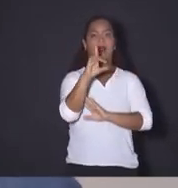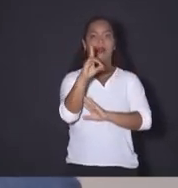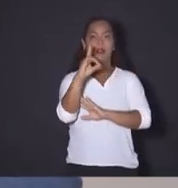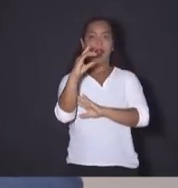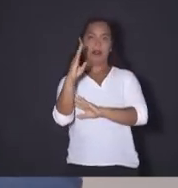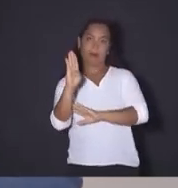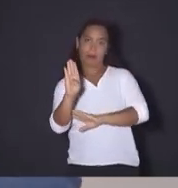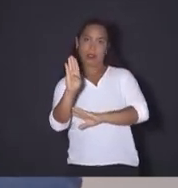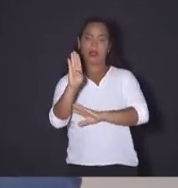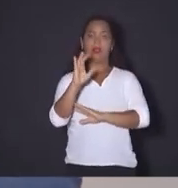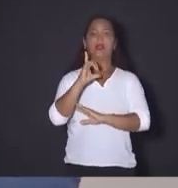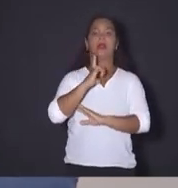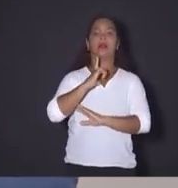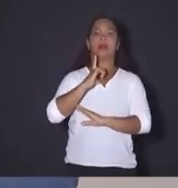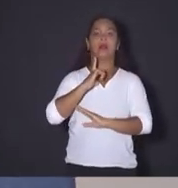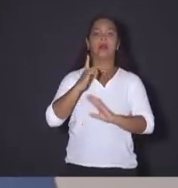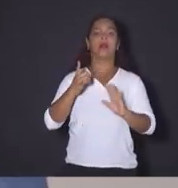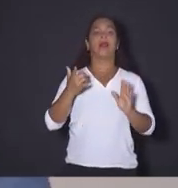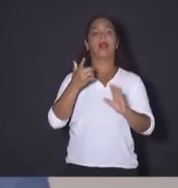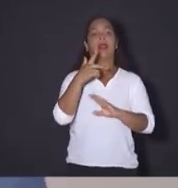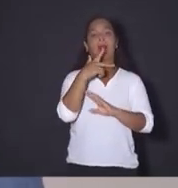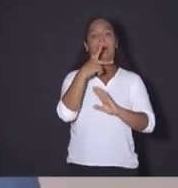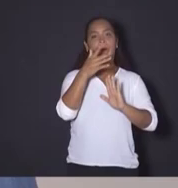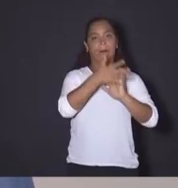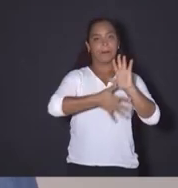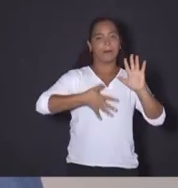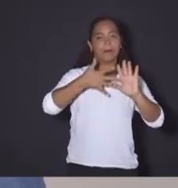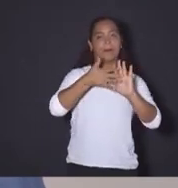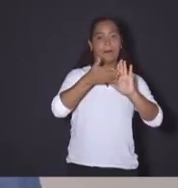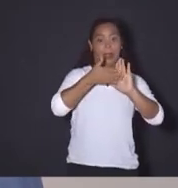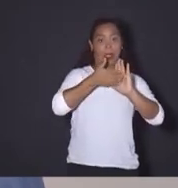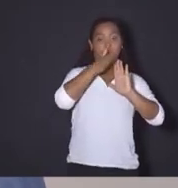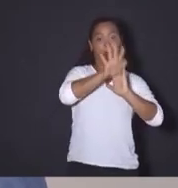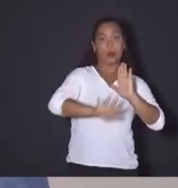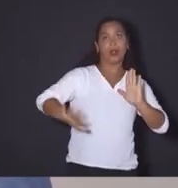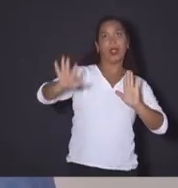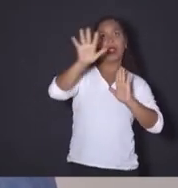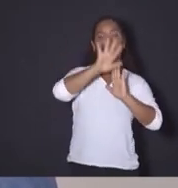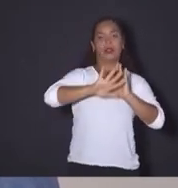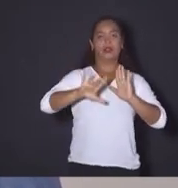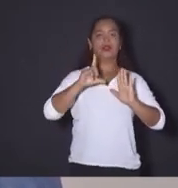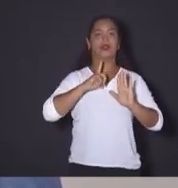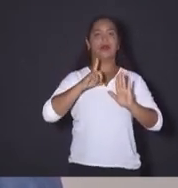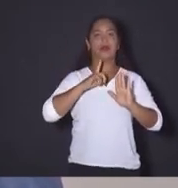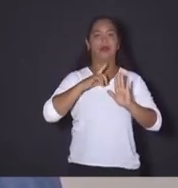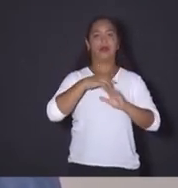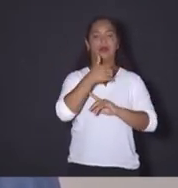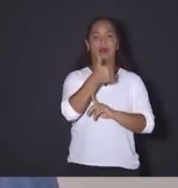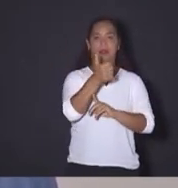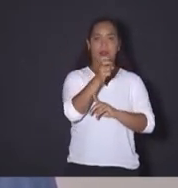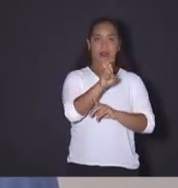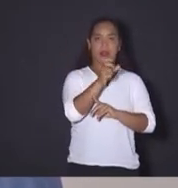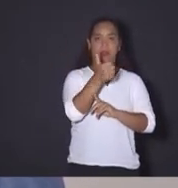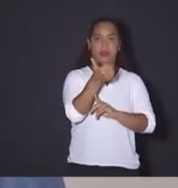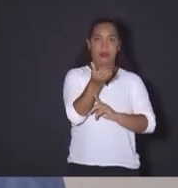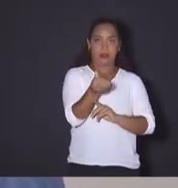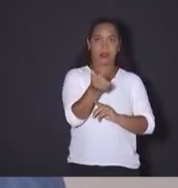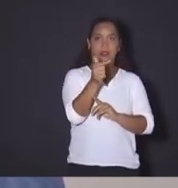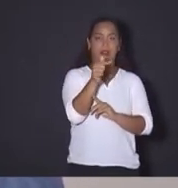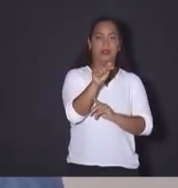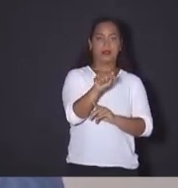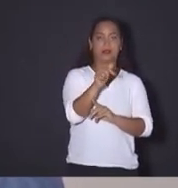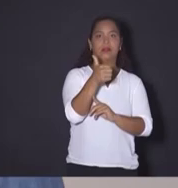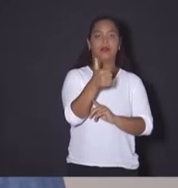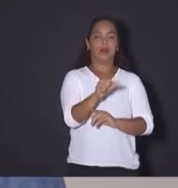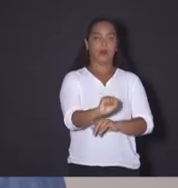nacional temos o plano nacional de educação que nas suas metas 15 16 17 18 tratam da formação